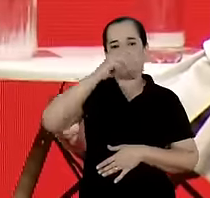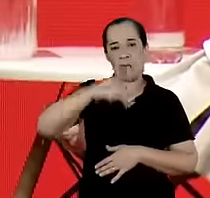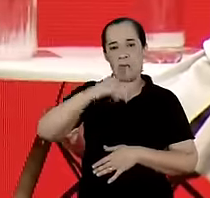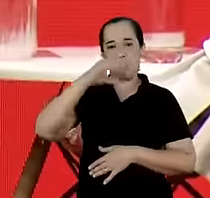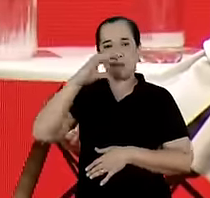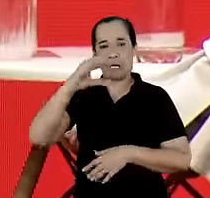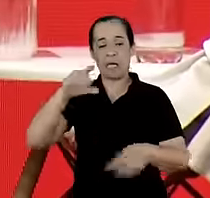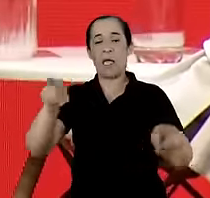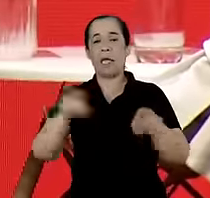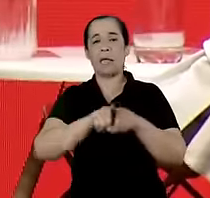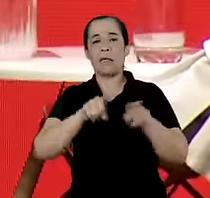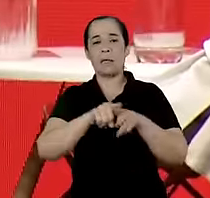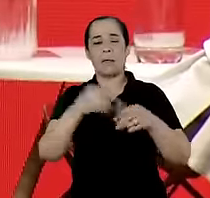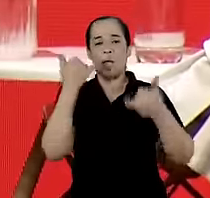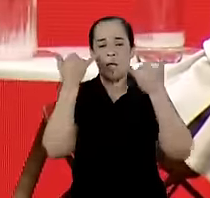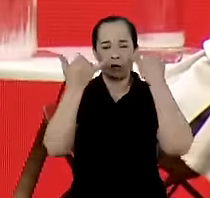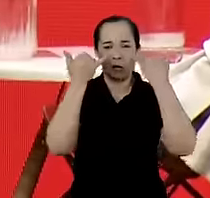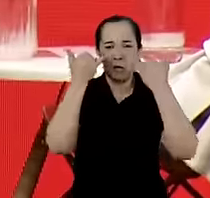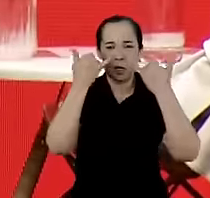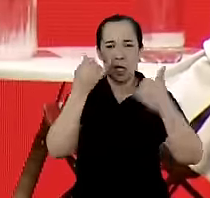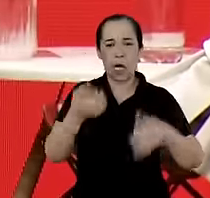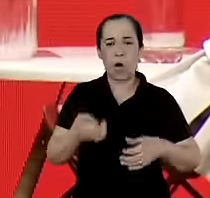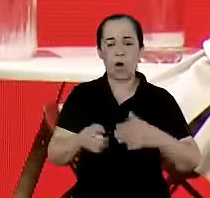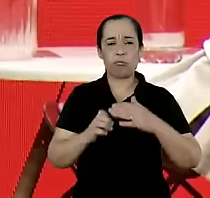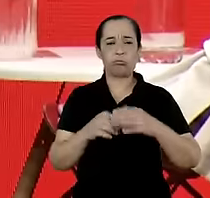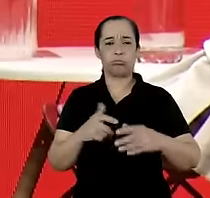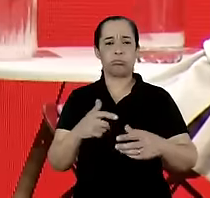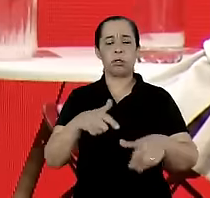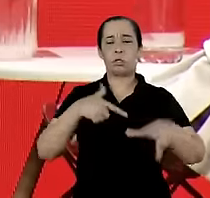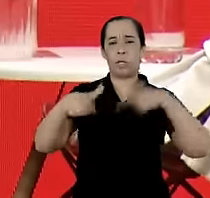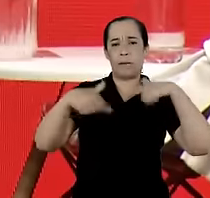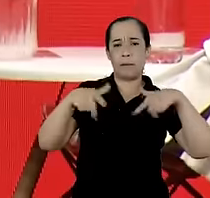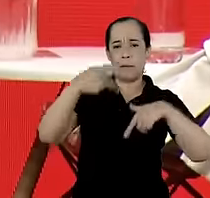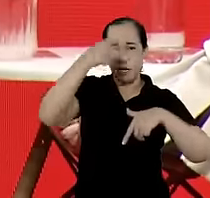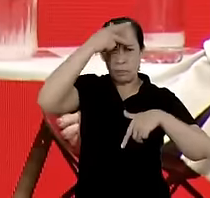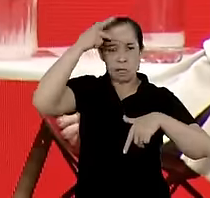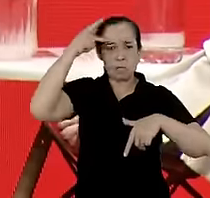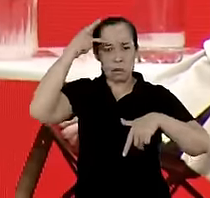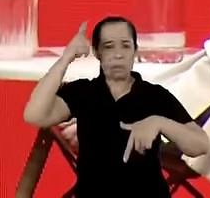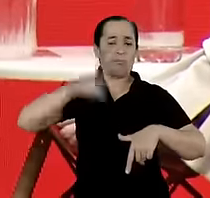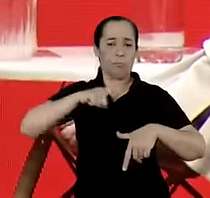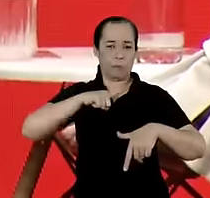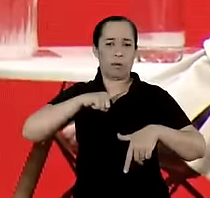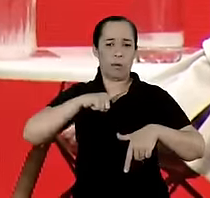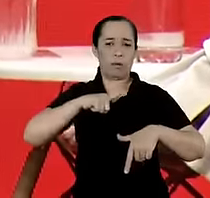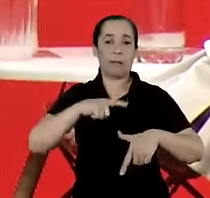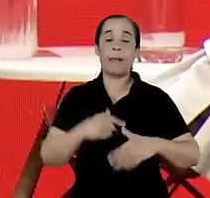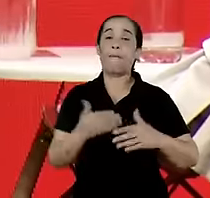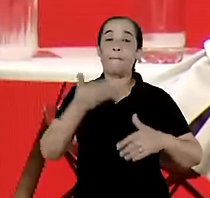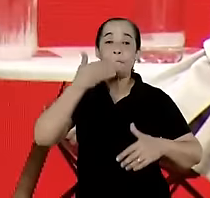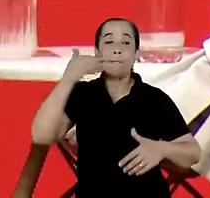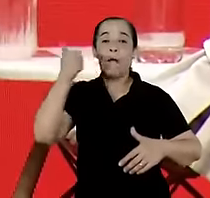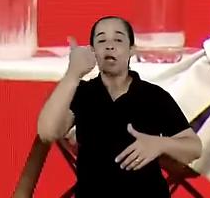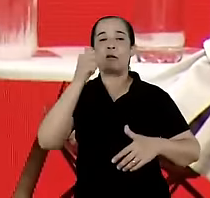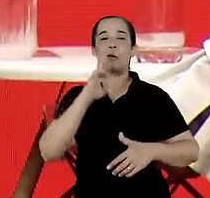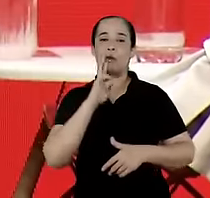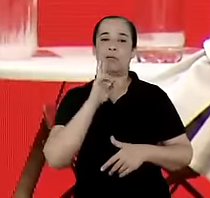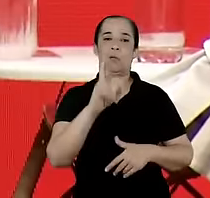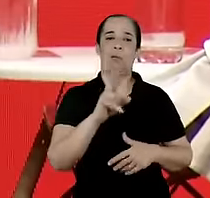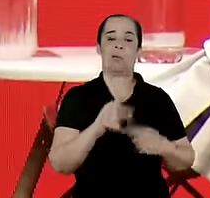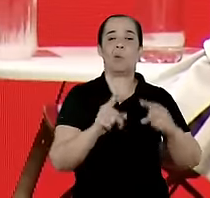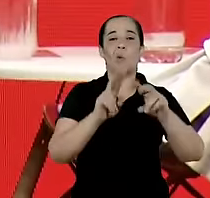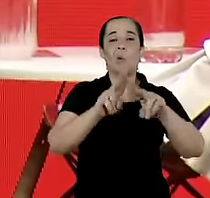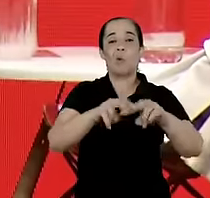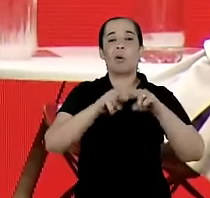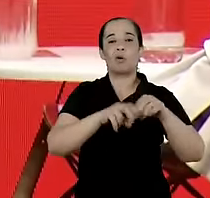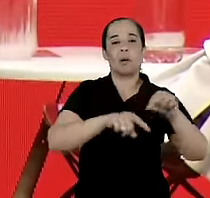geração de emprego mais baixo que esperado né então você tem uma melhora na margem né até por isso as curvas fecharam